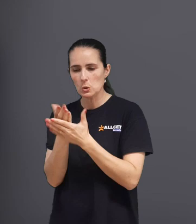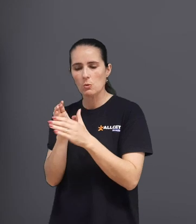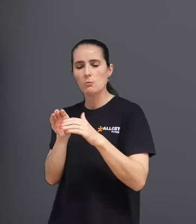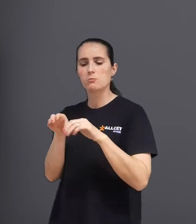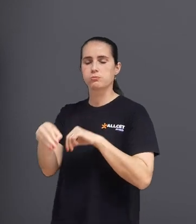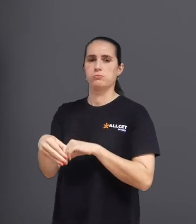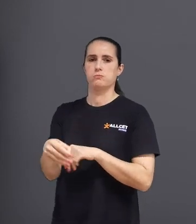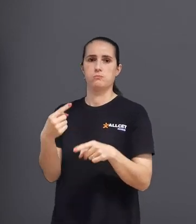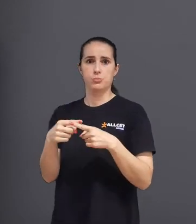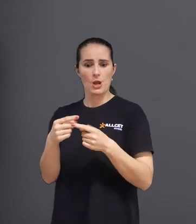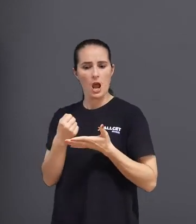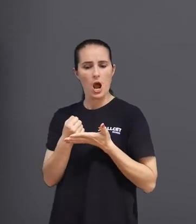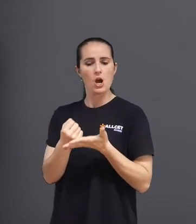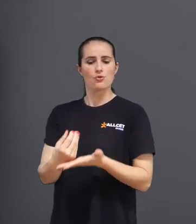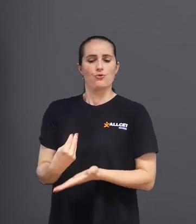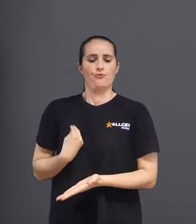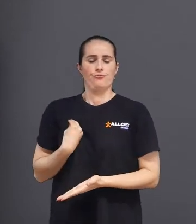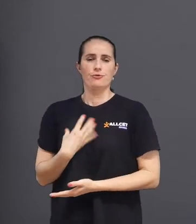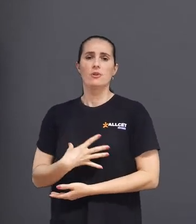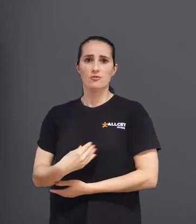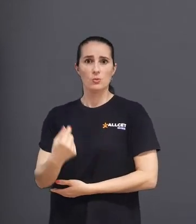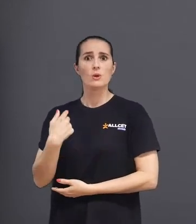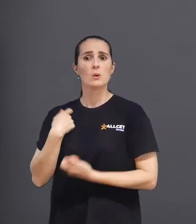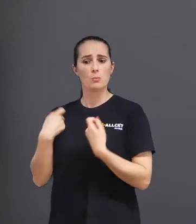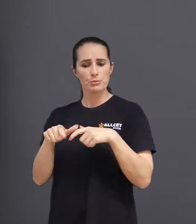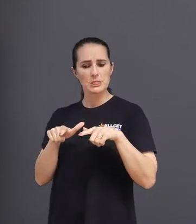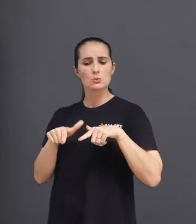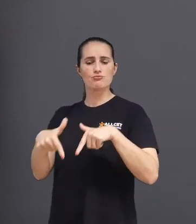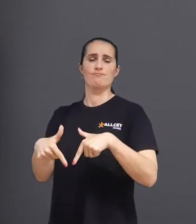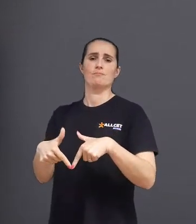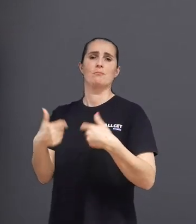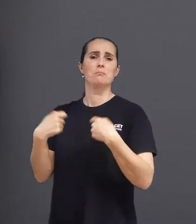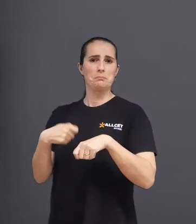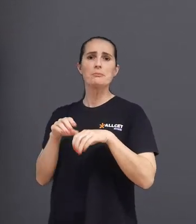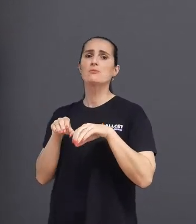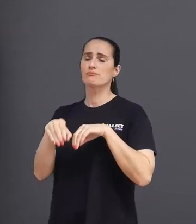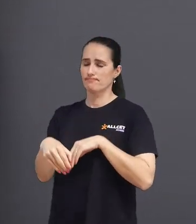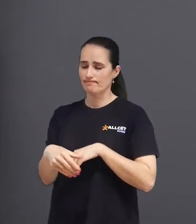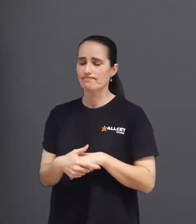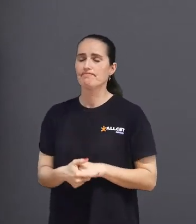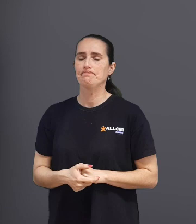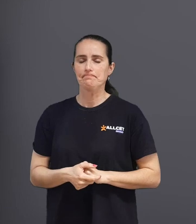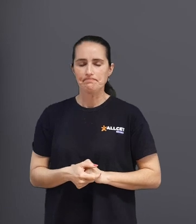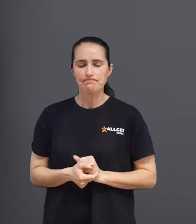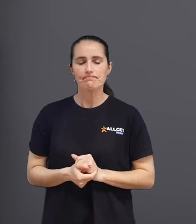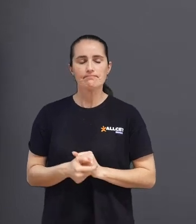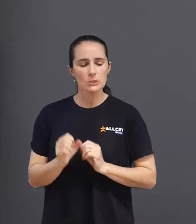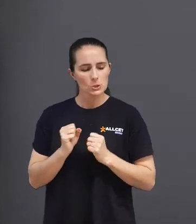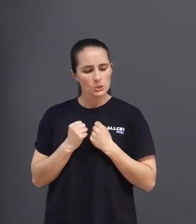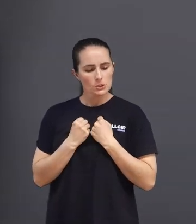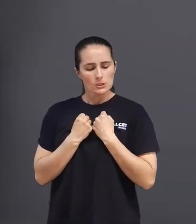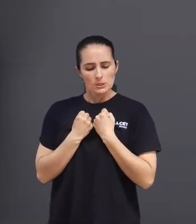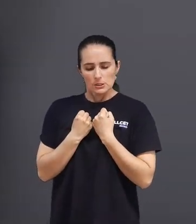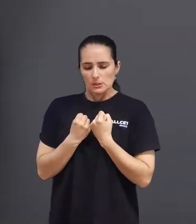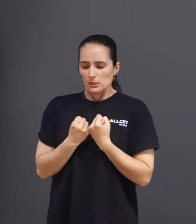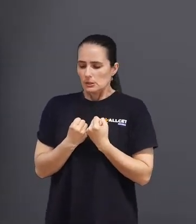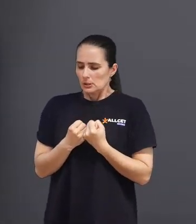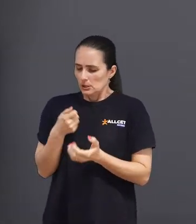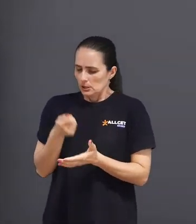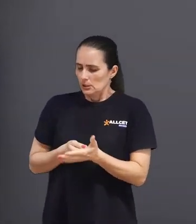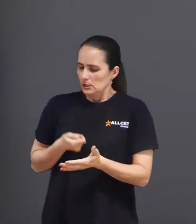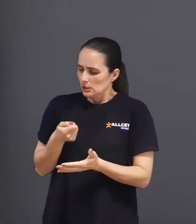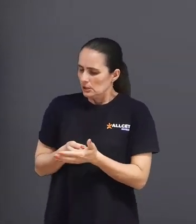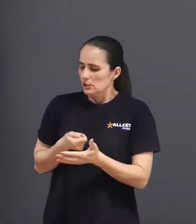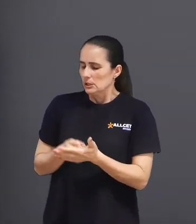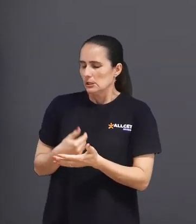E eu comecei a não depender mais do carro dele, então usar Uber, andar de ônibus, e aí ele foi vendo essa mudança,